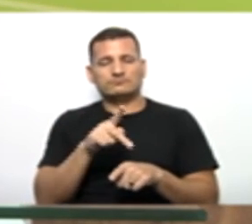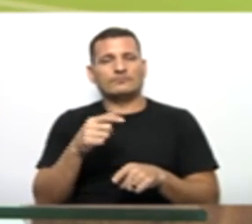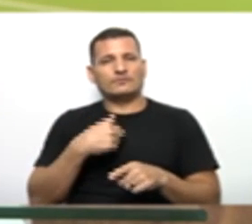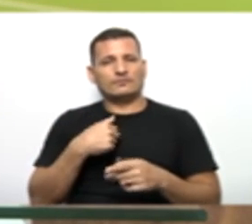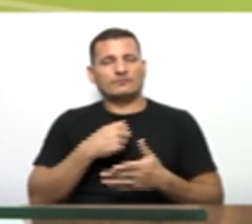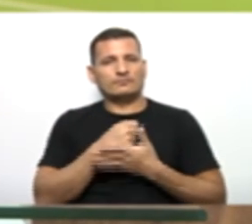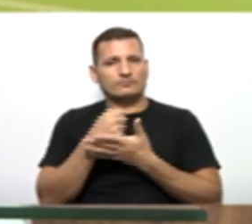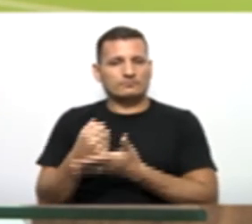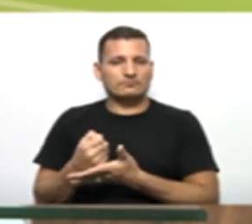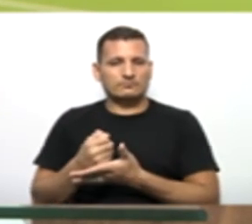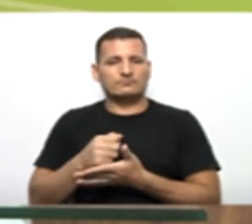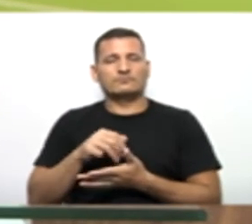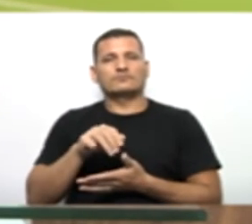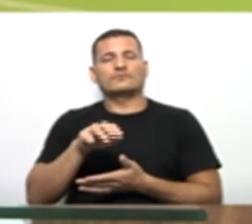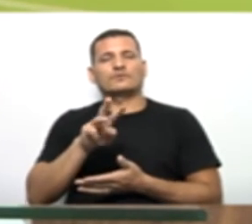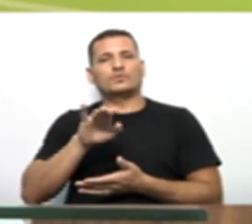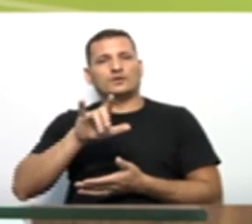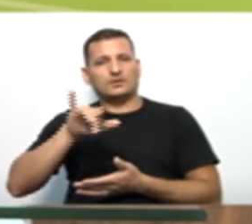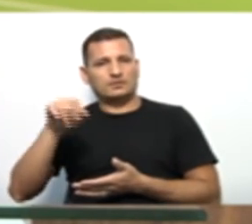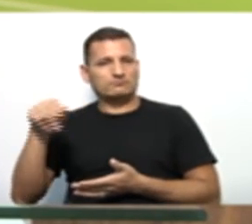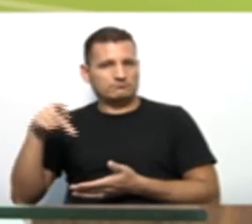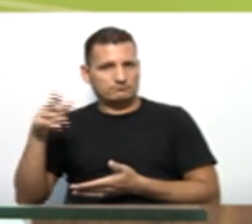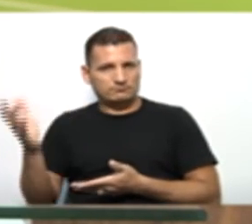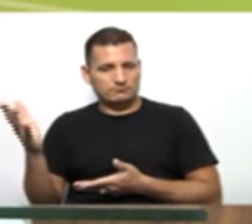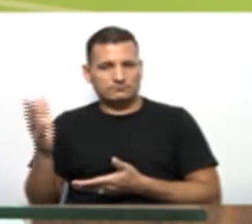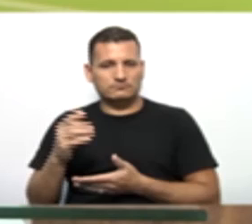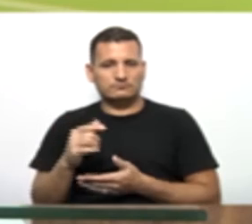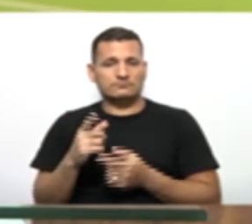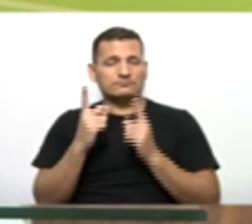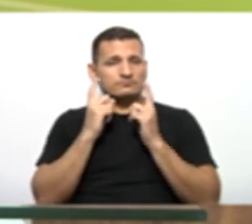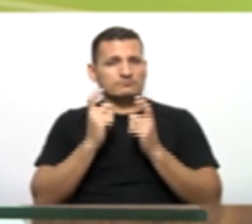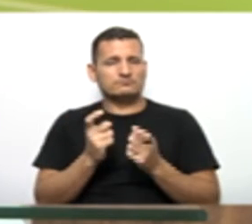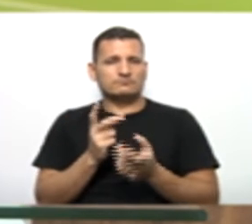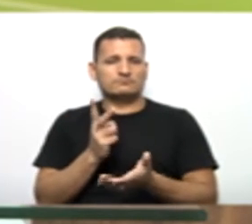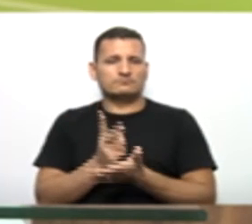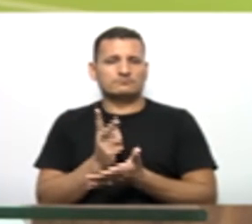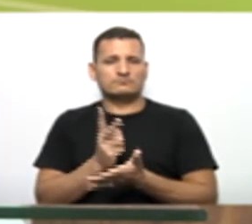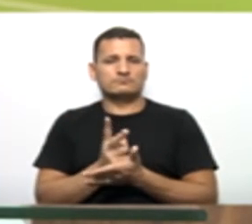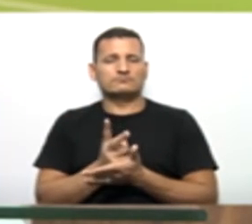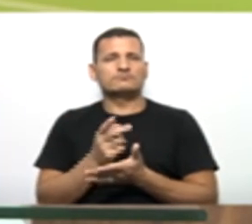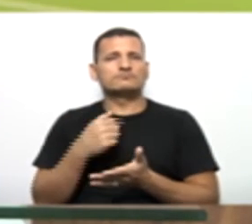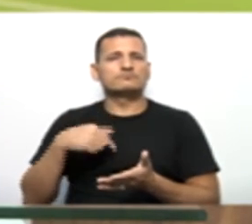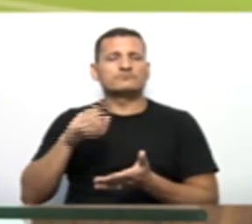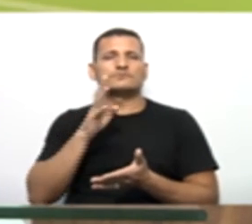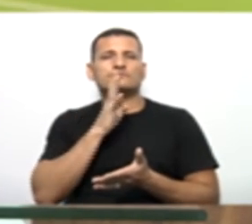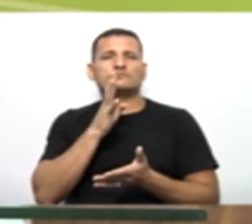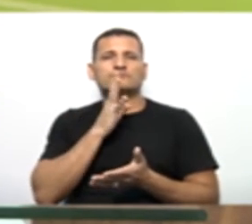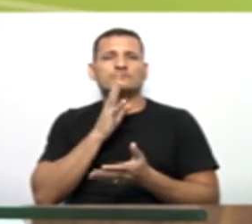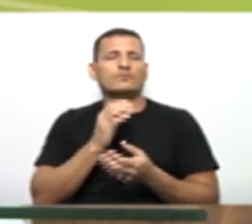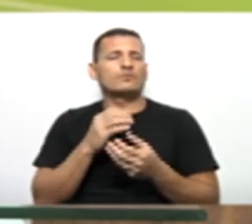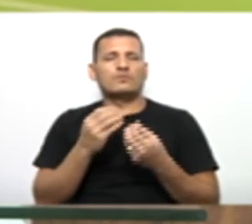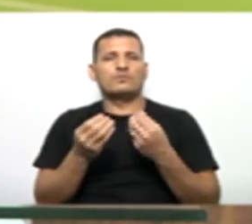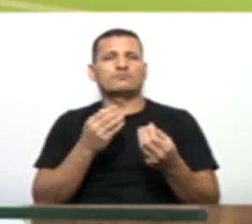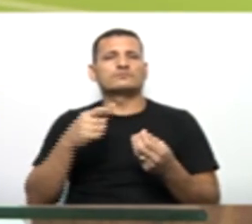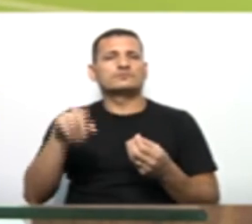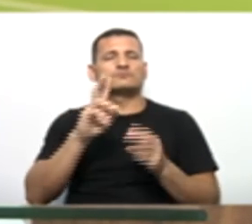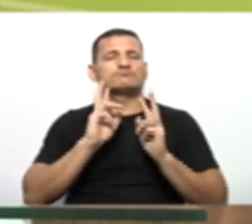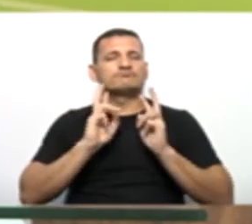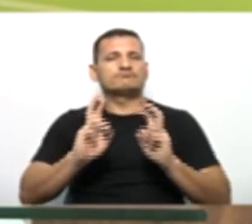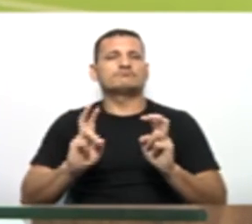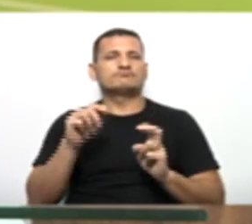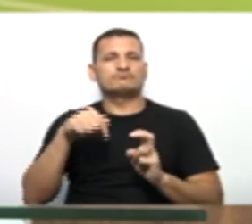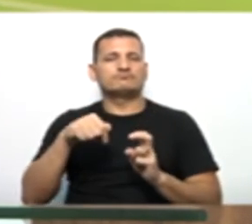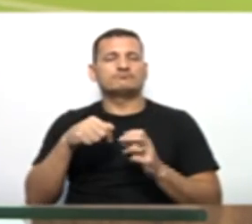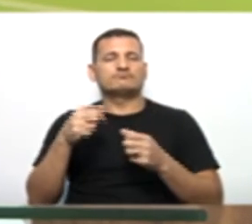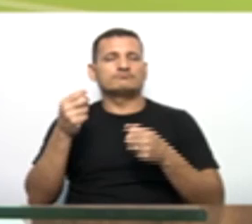auxiliando, professor Willis, professor da disciplina. É sempre interessante a gente conhecer qual a percepção que vocês estão tendo,